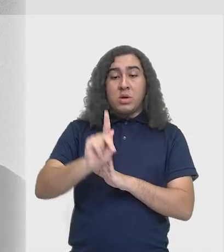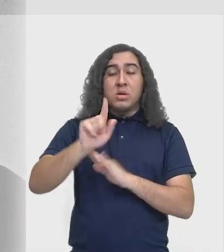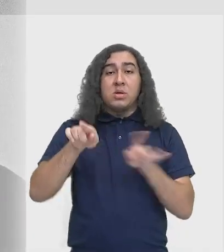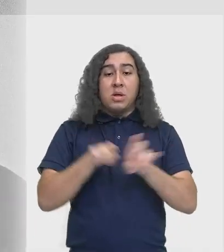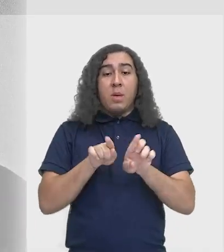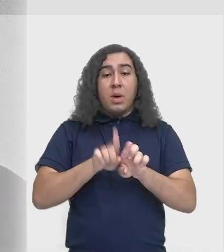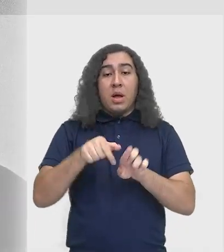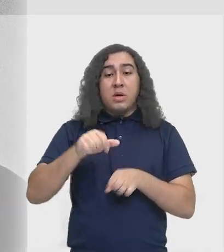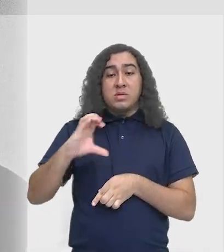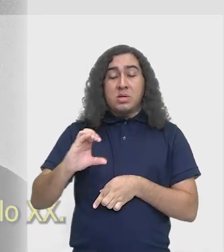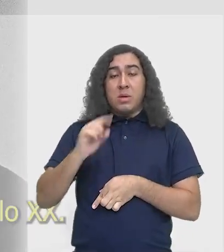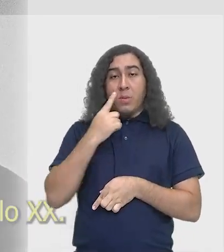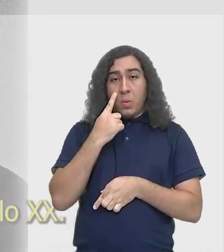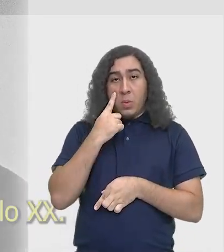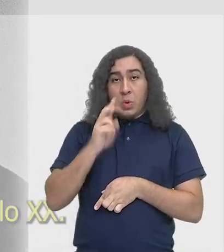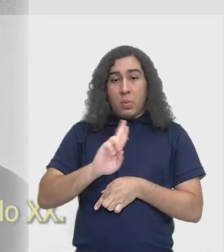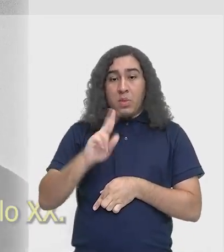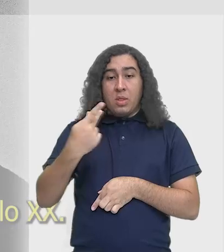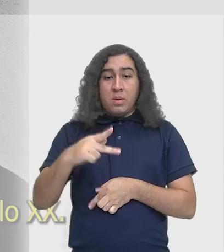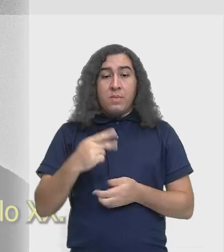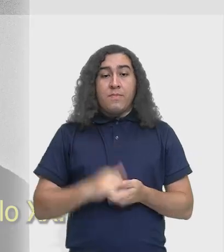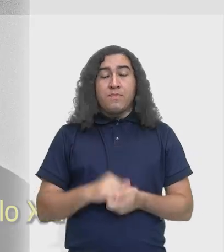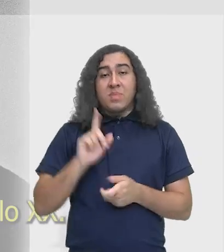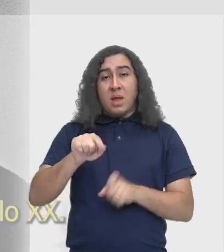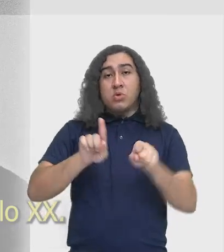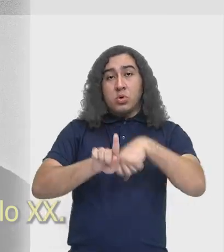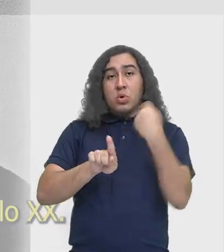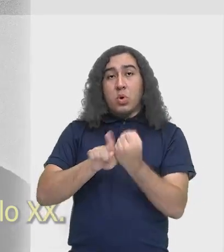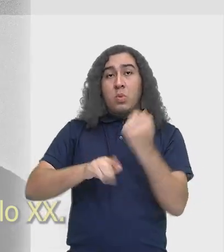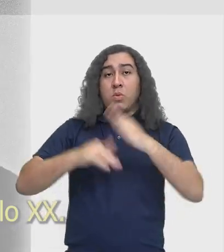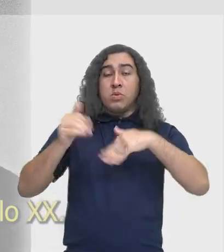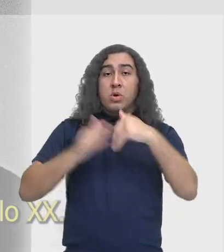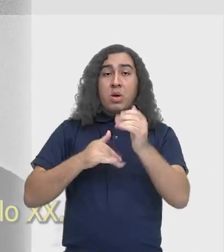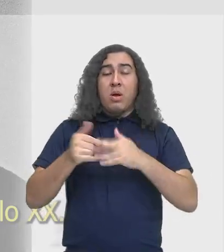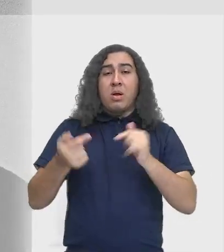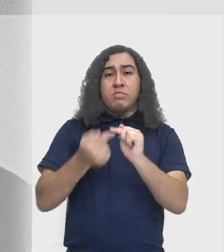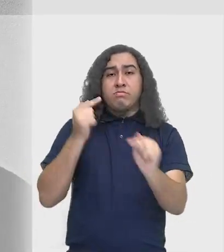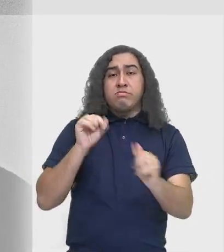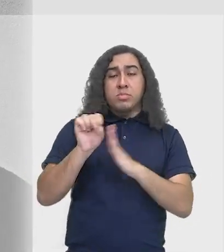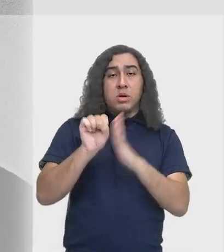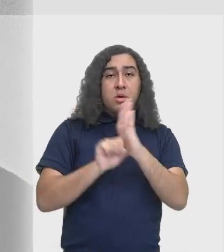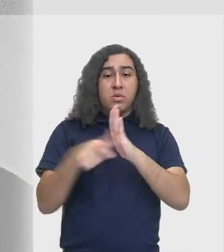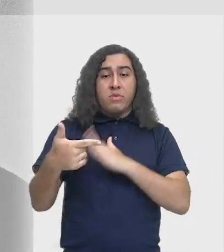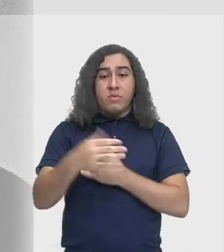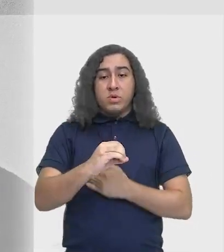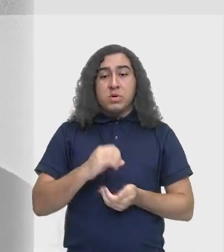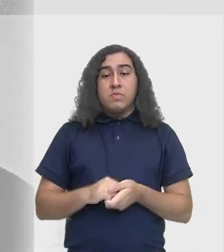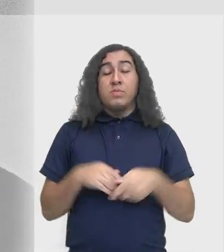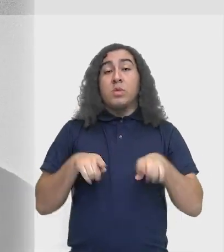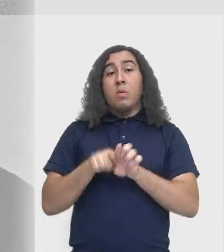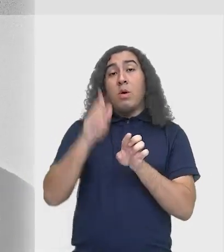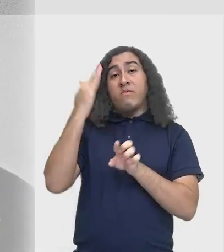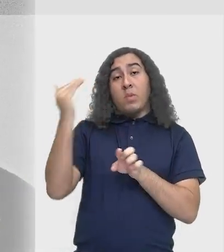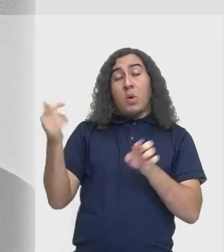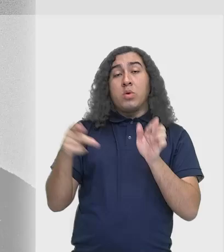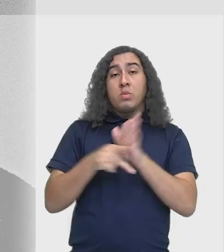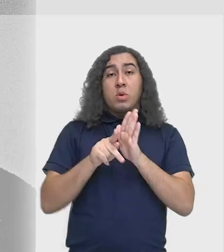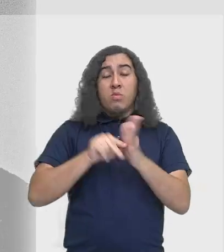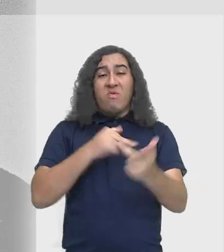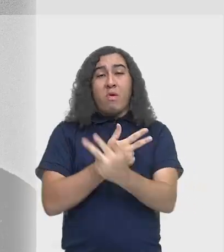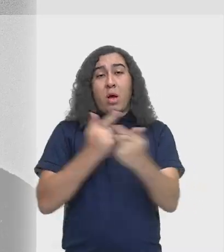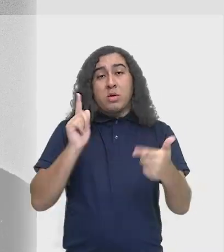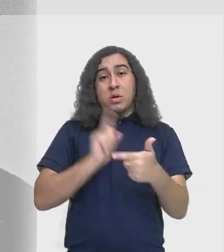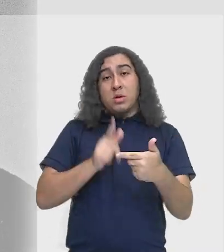como Sir Wright Mills, ele foi um sociólogo e jornalista de meados do século XX. Ele é conhecido e celebrado por suas críticas